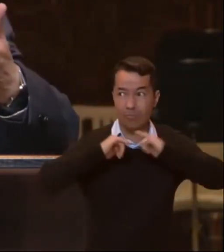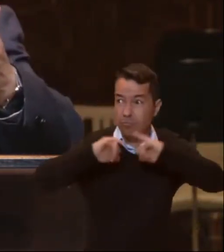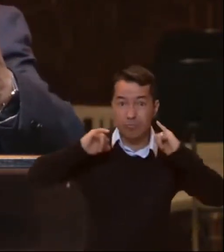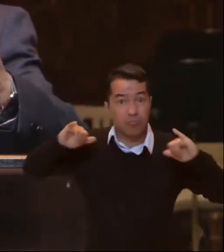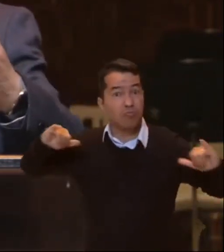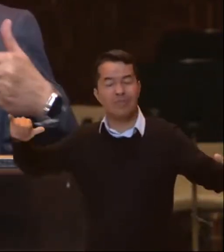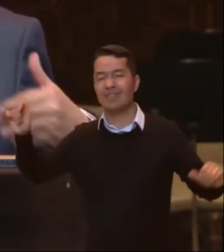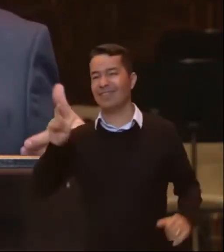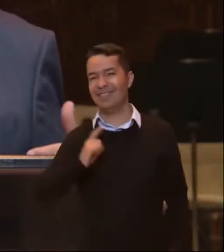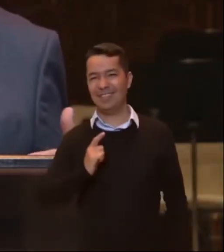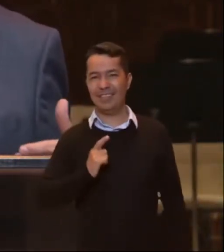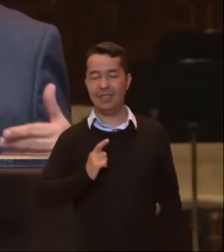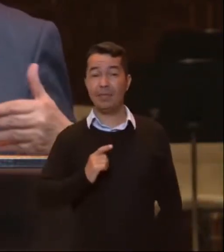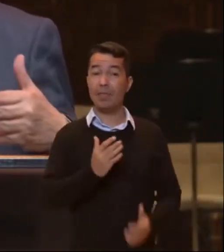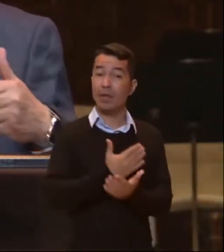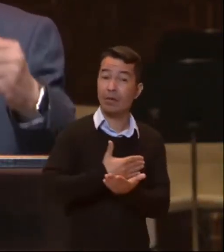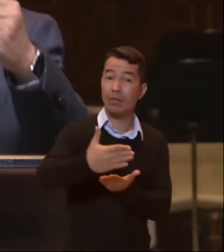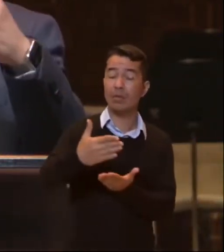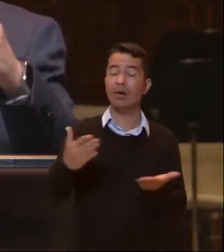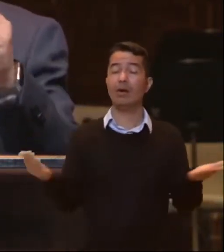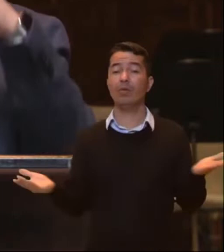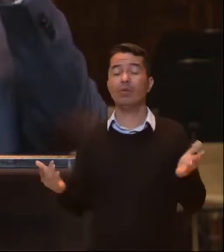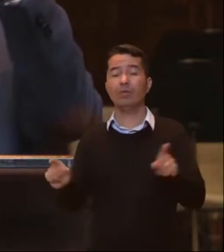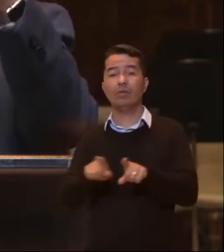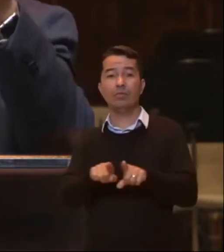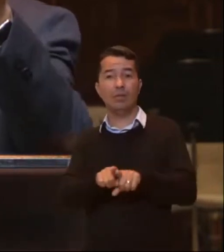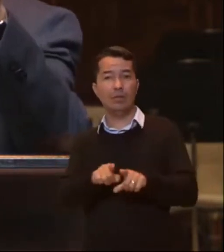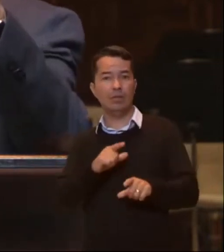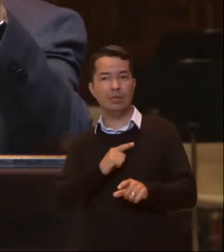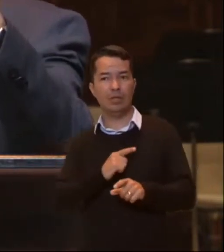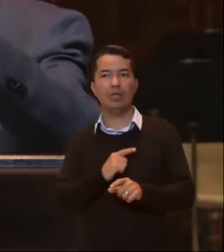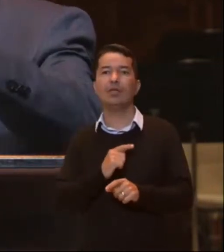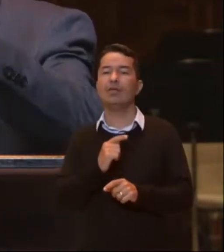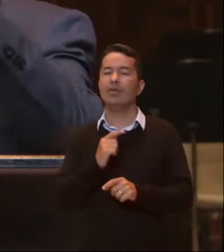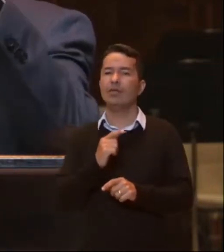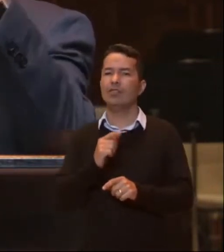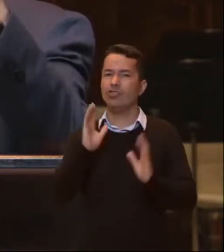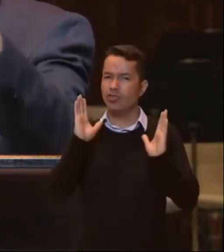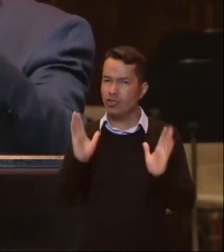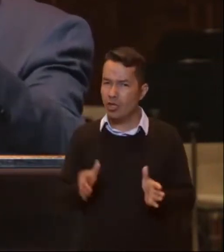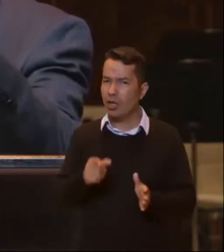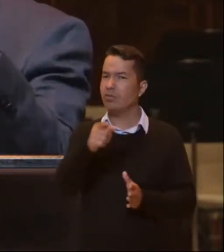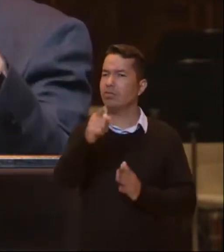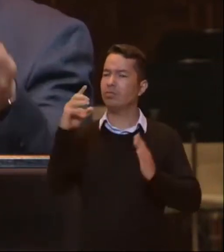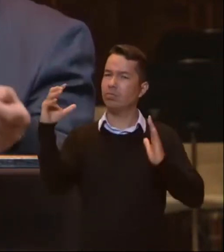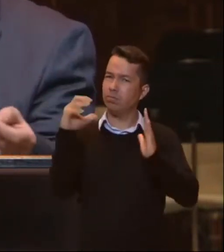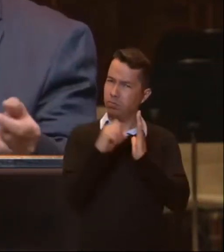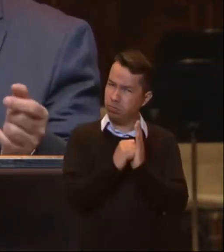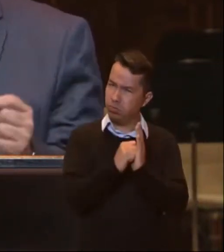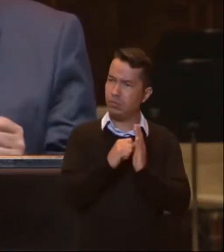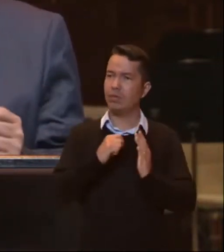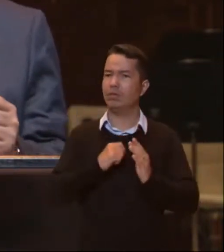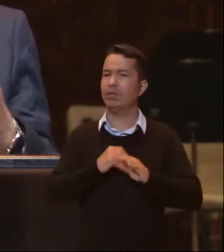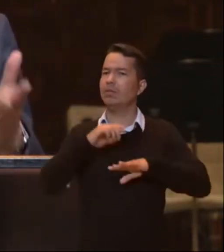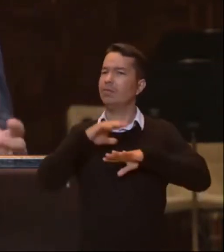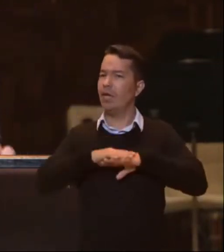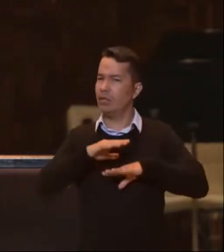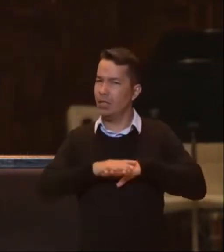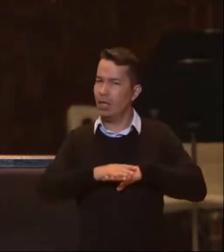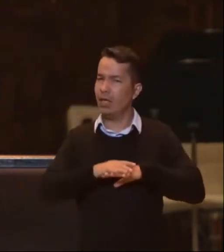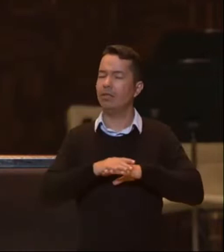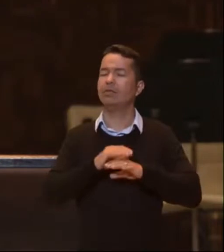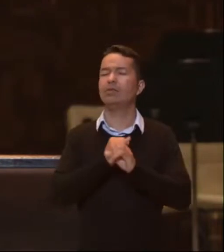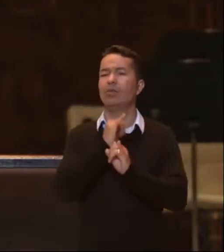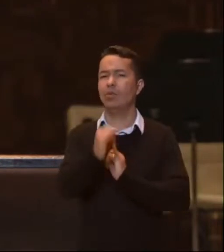começa nesse período a fazer o preparativo para o ano que vem, e você vai estudar algumas matérias online para